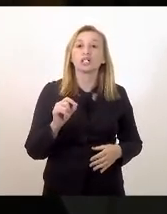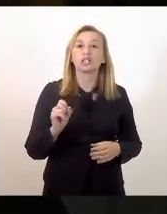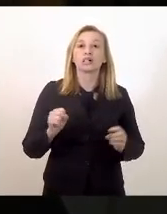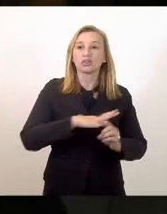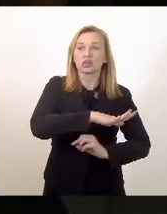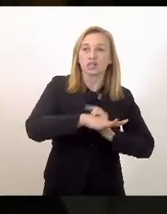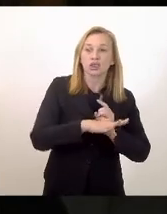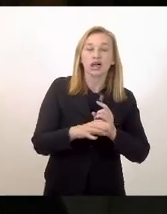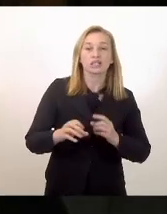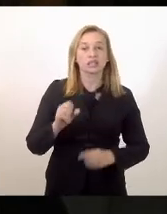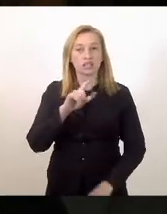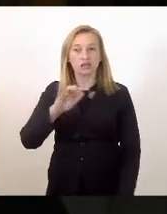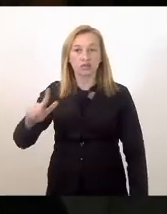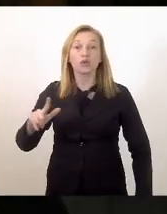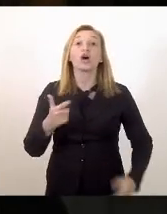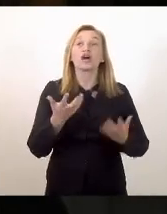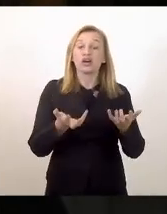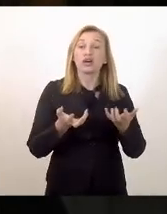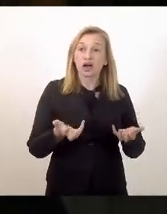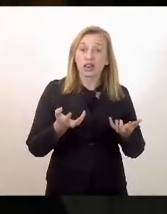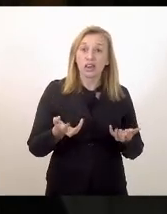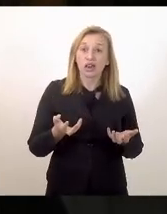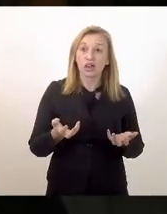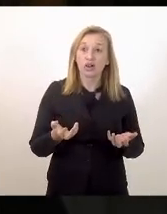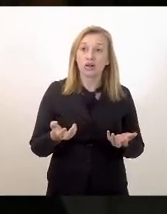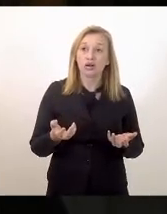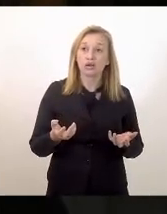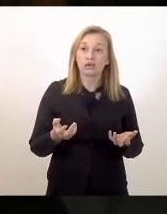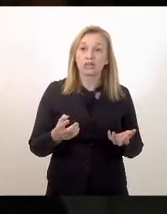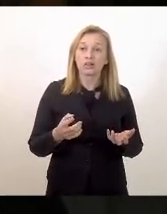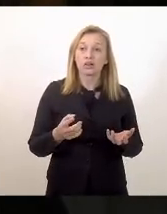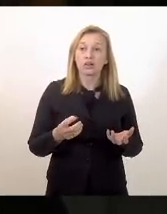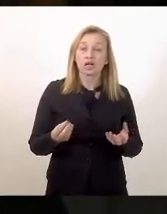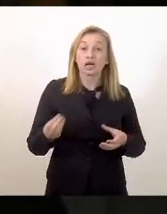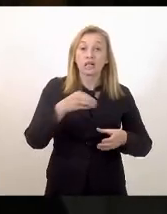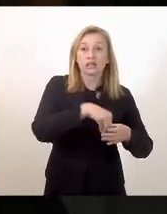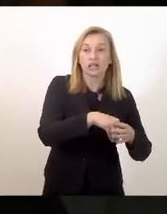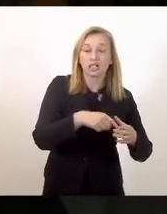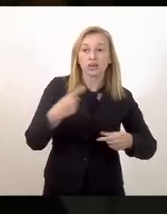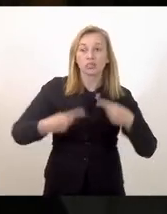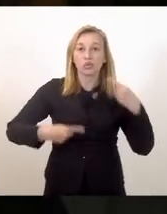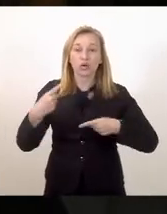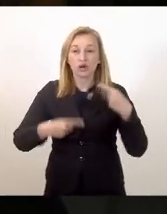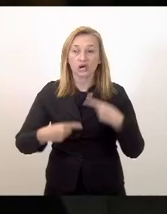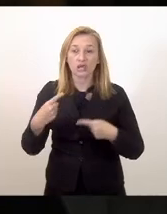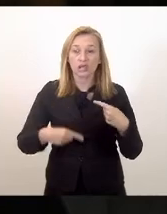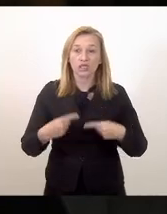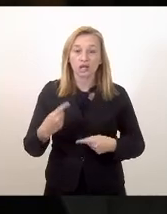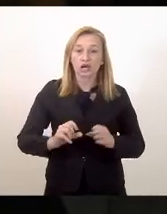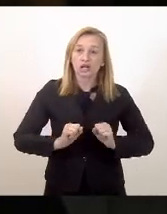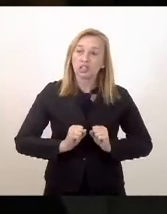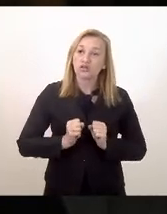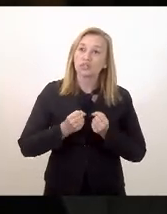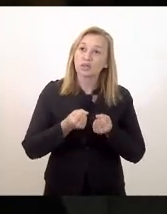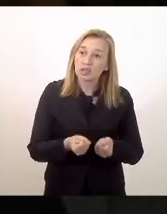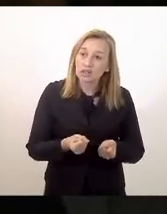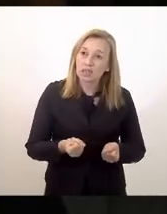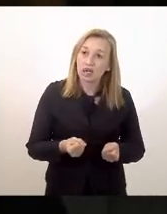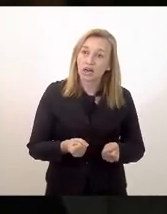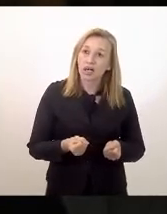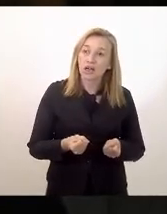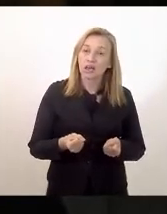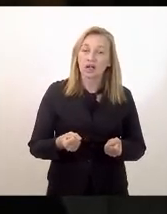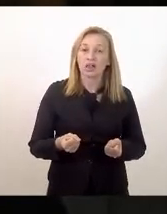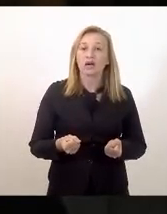civil que querem ocupar espaço na sociedade política e buscam representar, deputado Alexandre Knoploch, uma